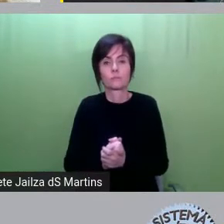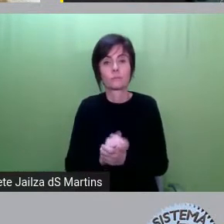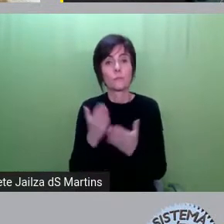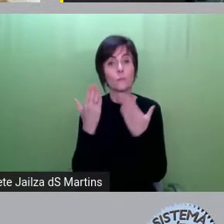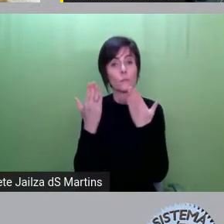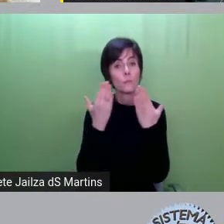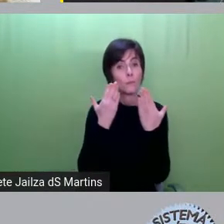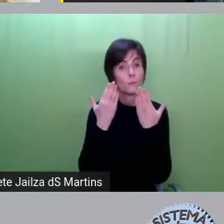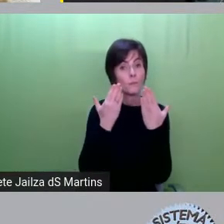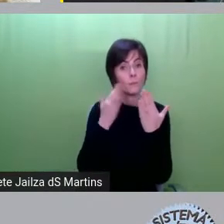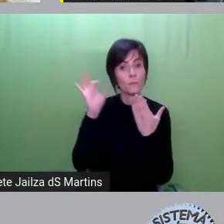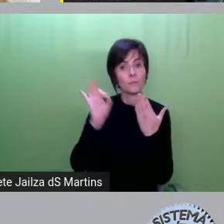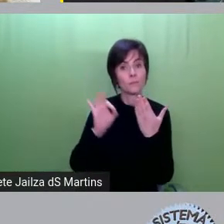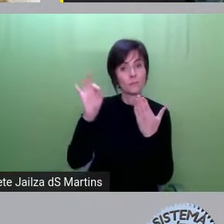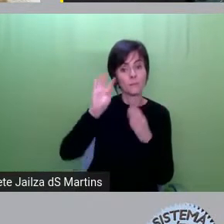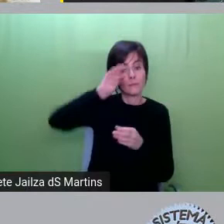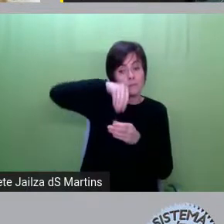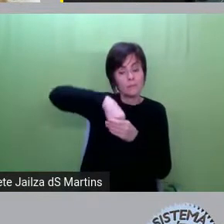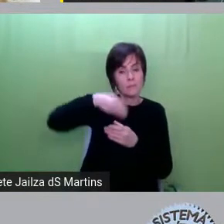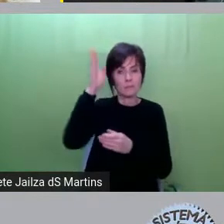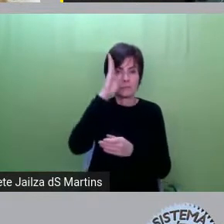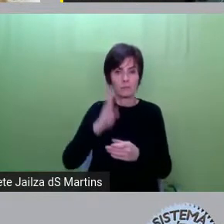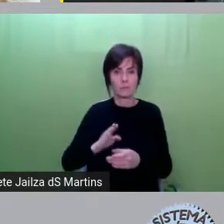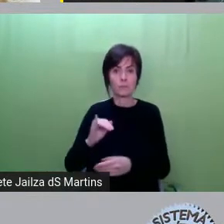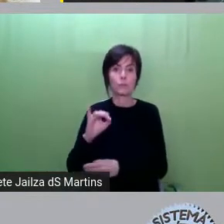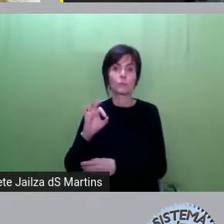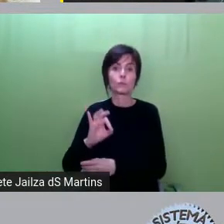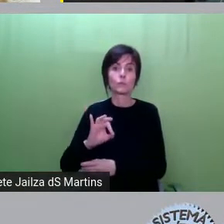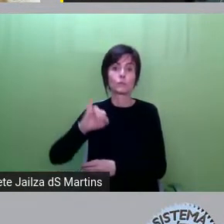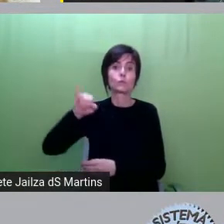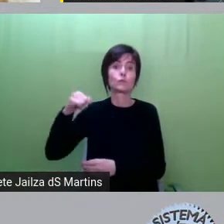comparada com uma taxa interna de juros.